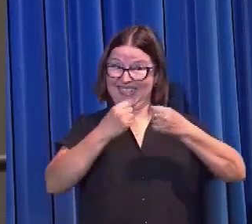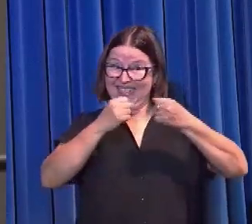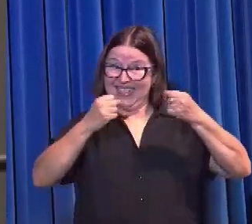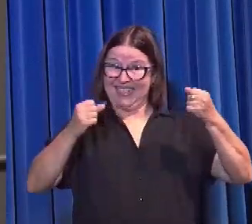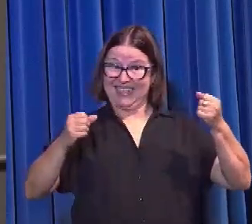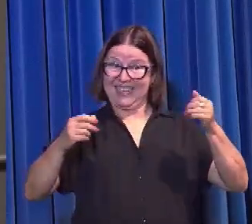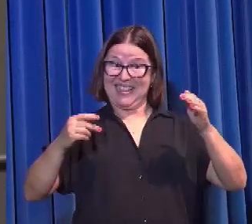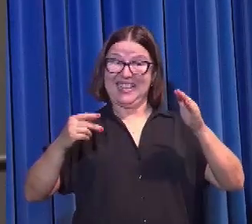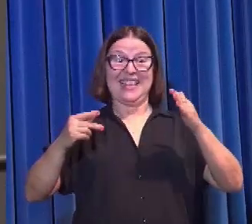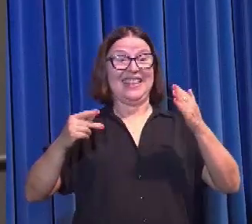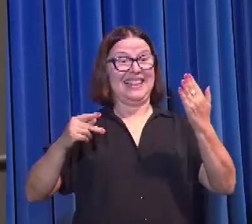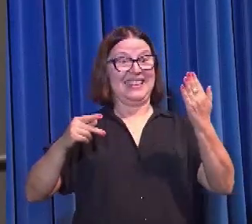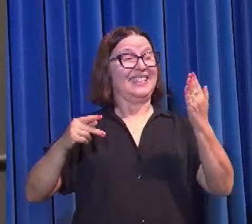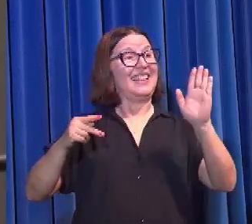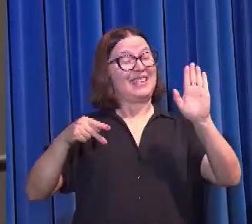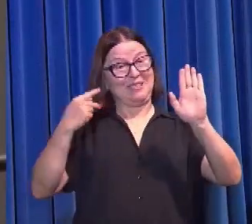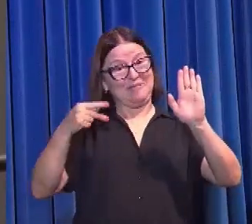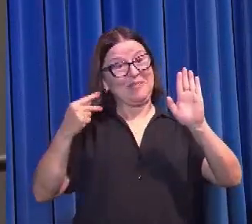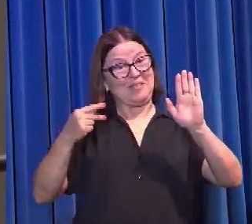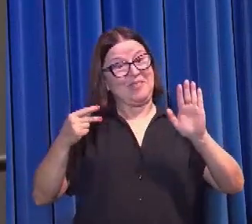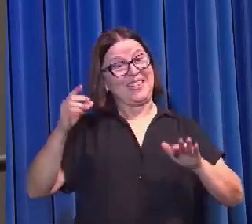esta esperança.